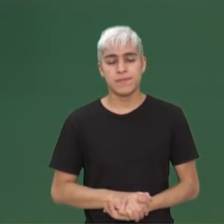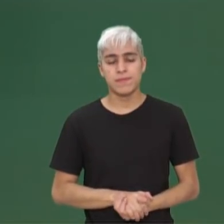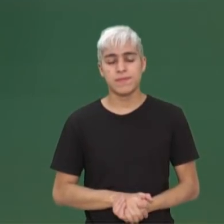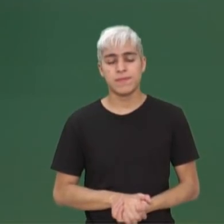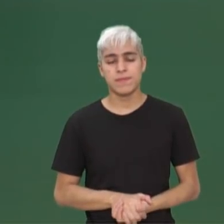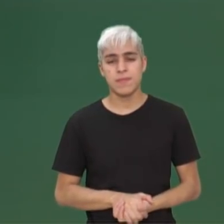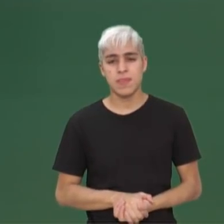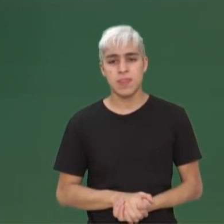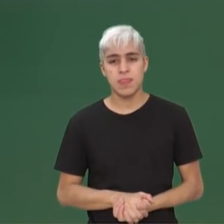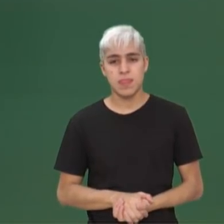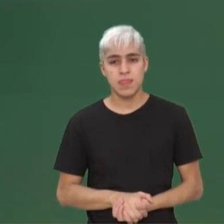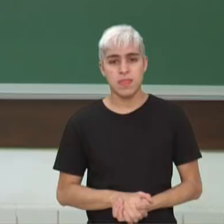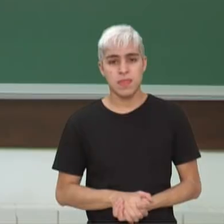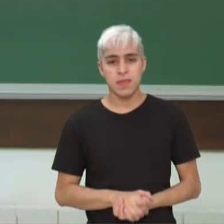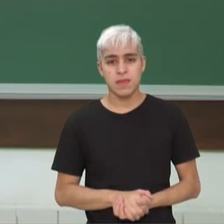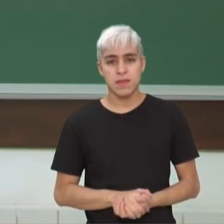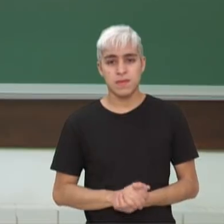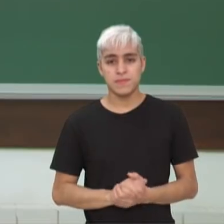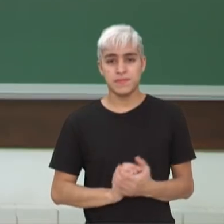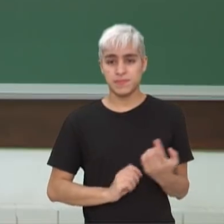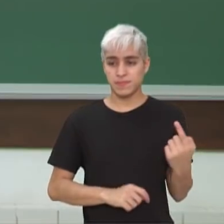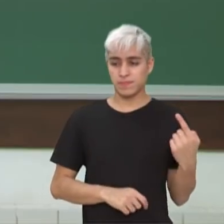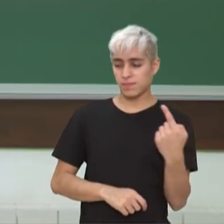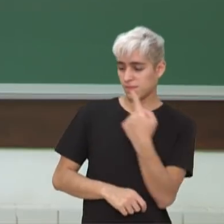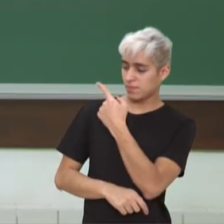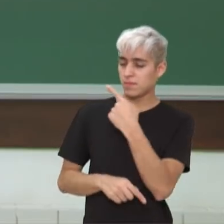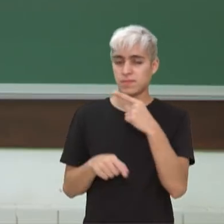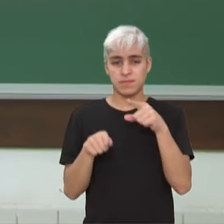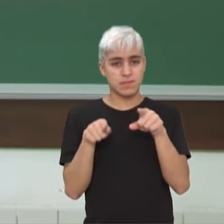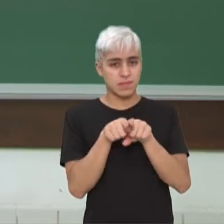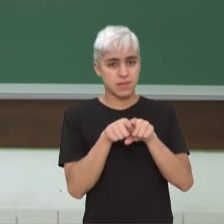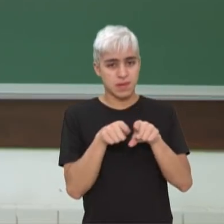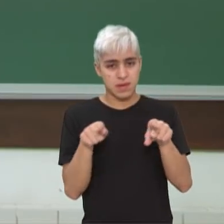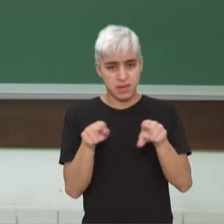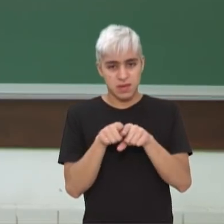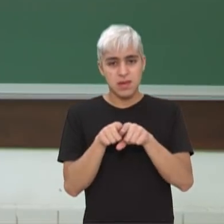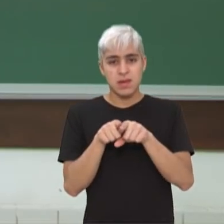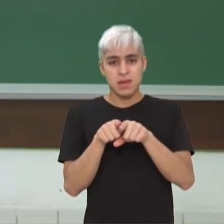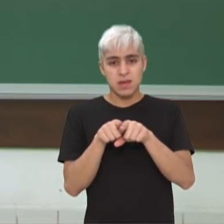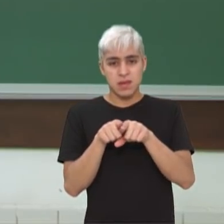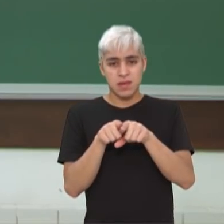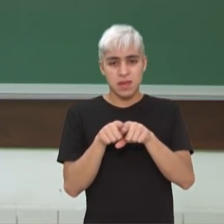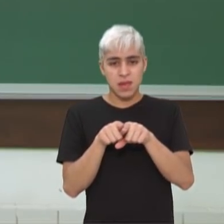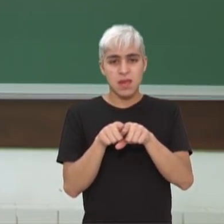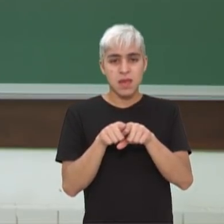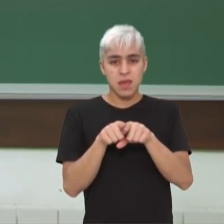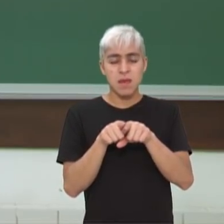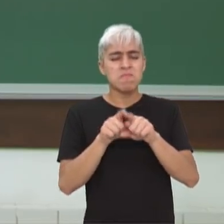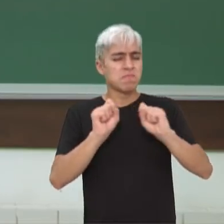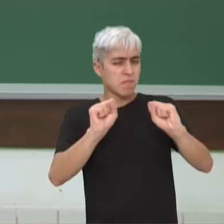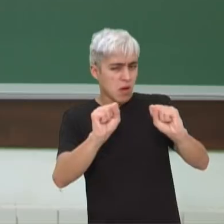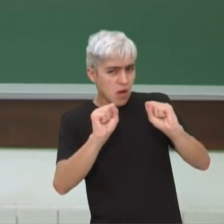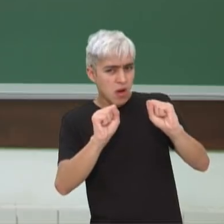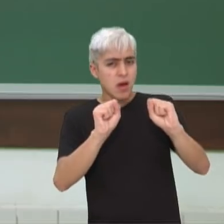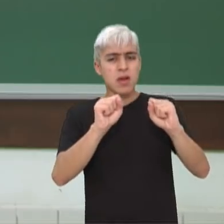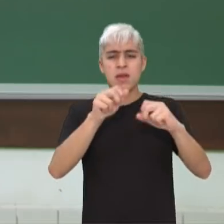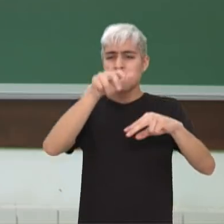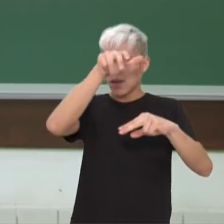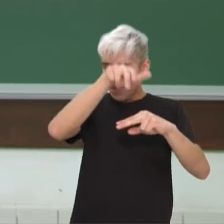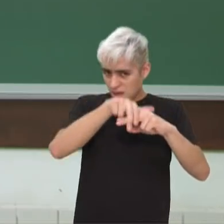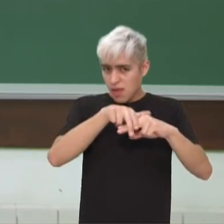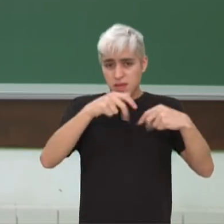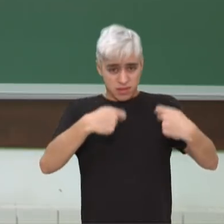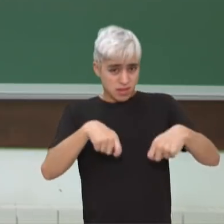Outro exercício bem legal, esse aqui também esse exercício também você pode fazer ele sentado, você deve